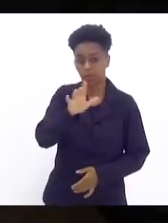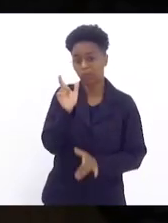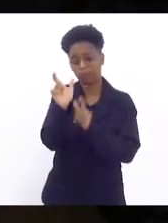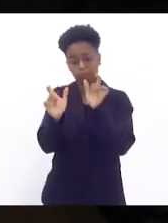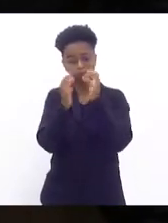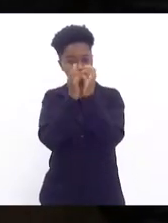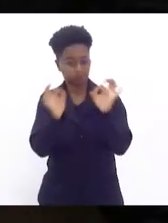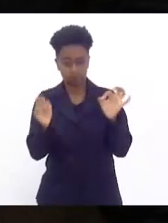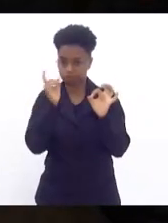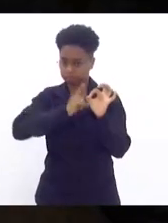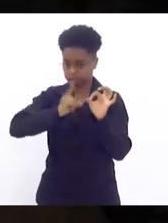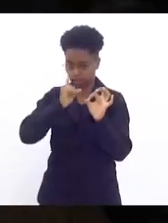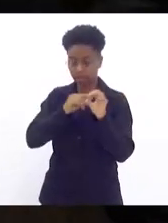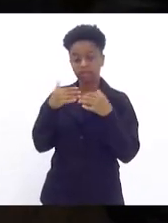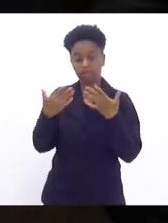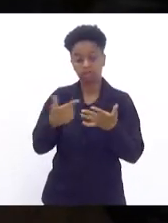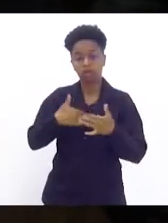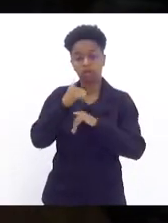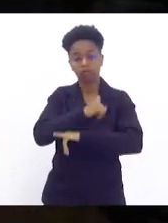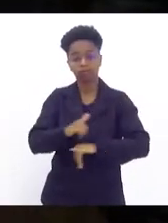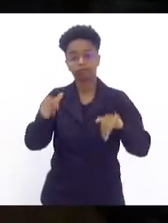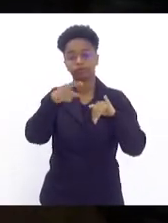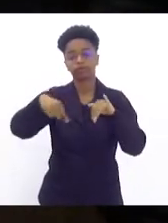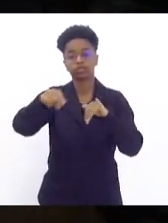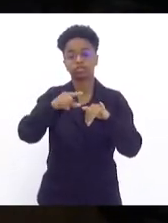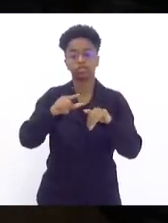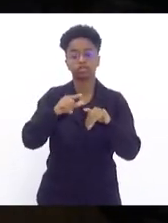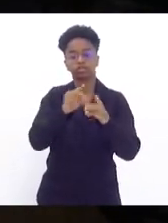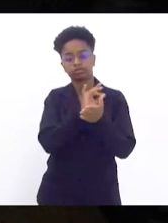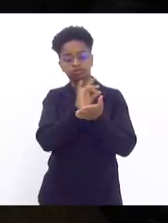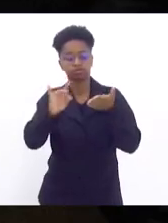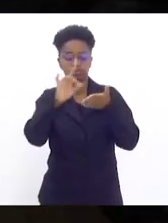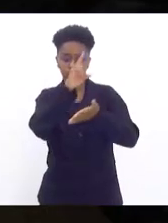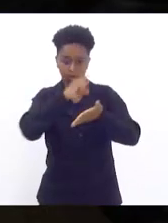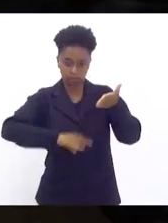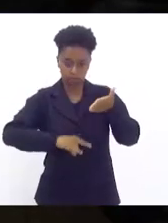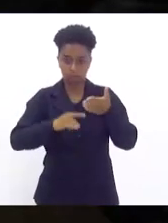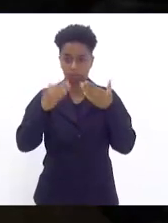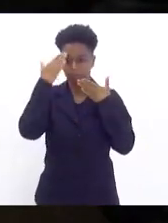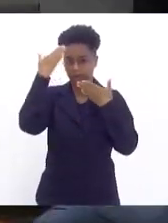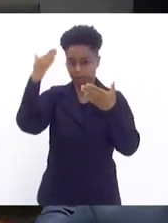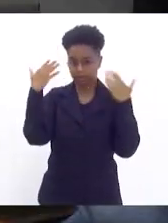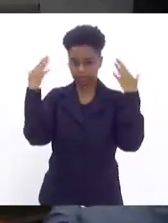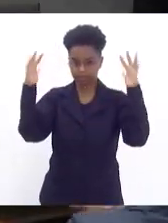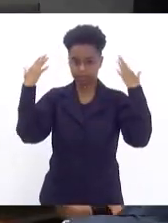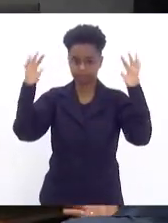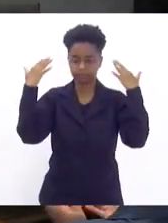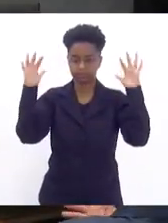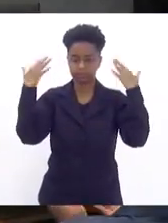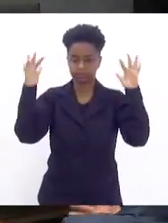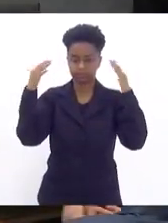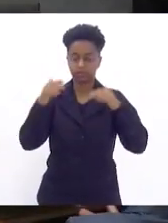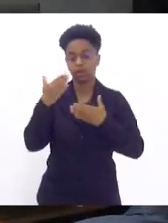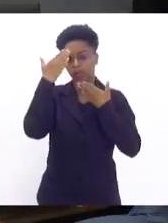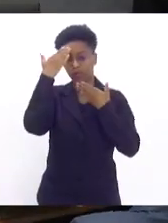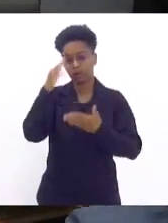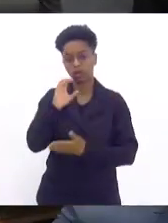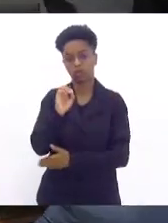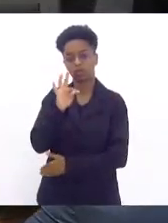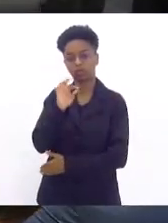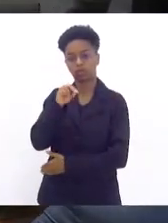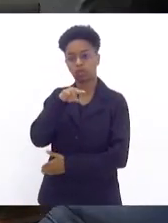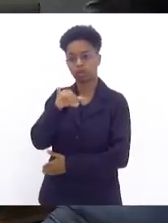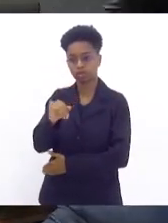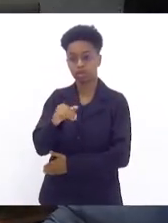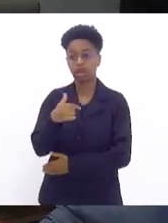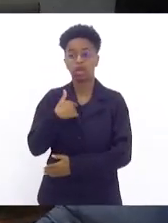muito grande e eu estou apresentando essa casa essa Moção de repúdio senhor presidente Muito obrigado Deputado Antônio de Paula